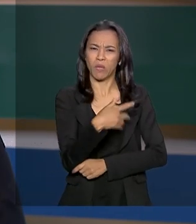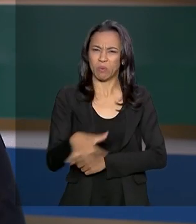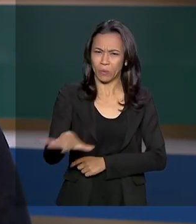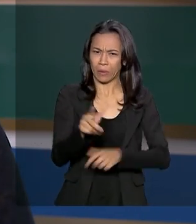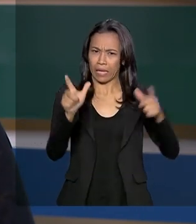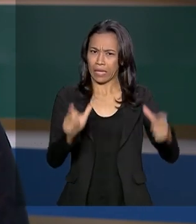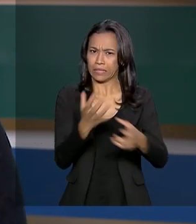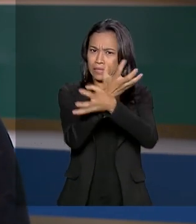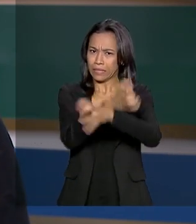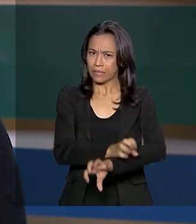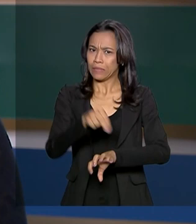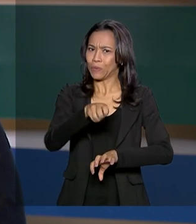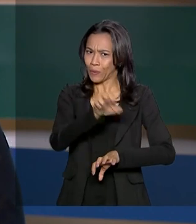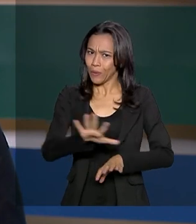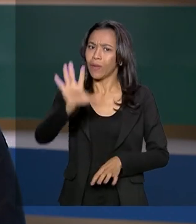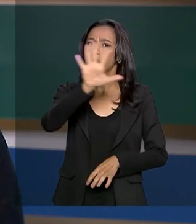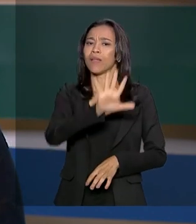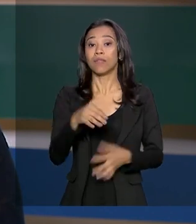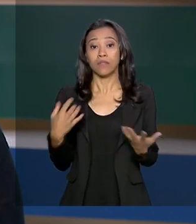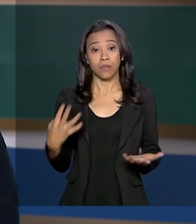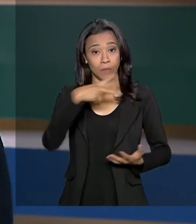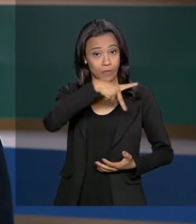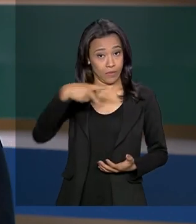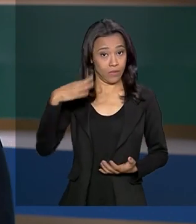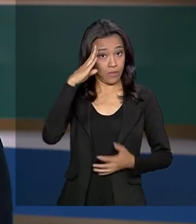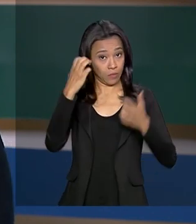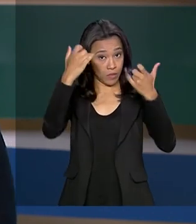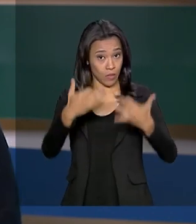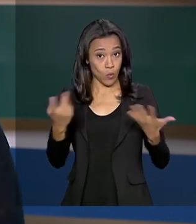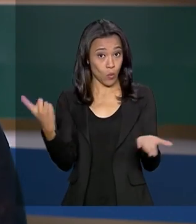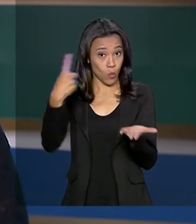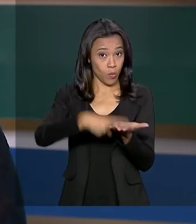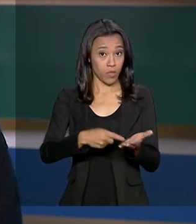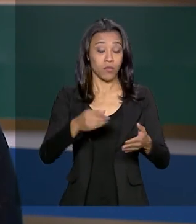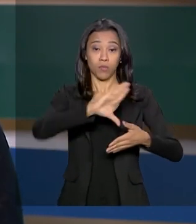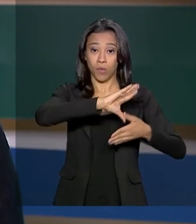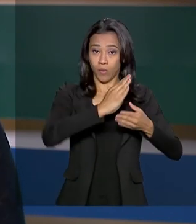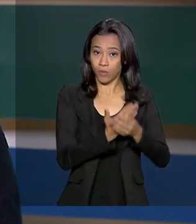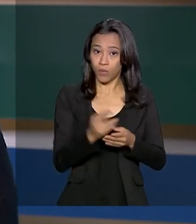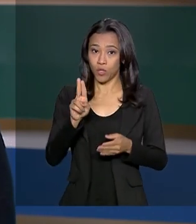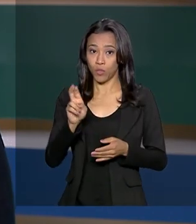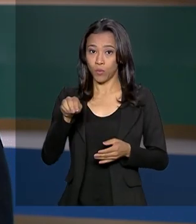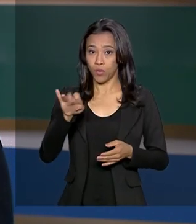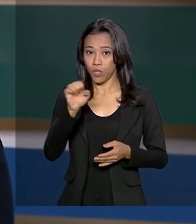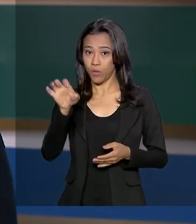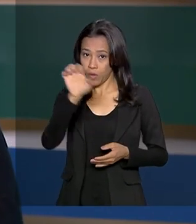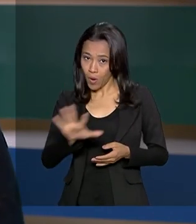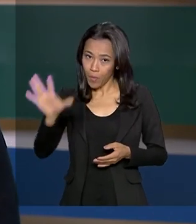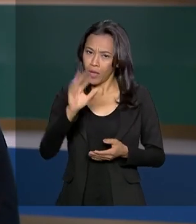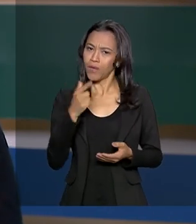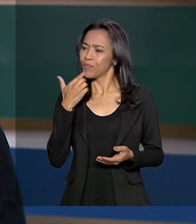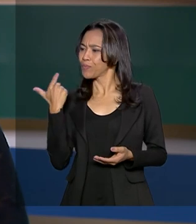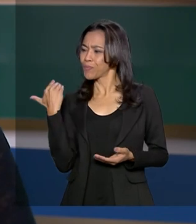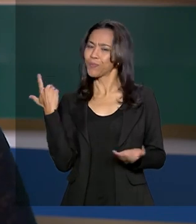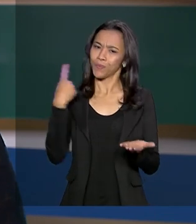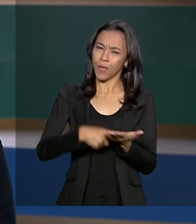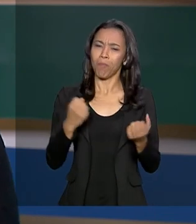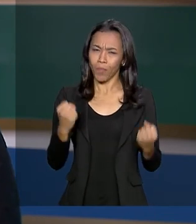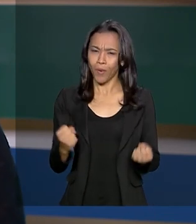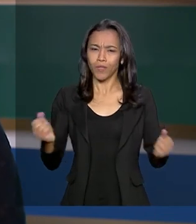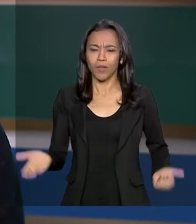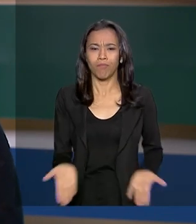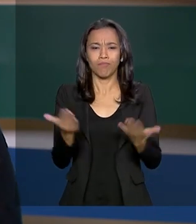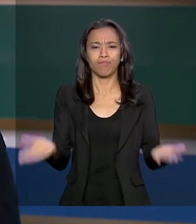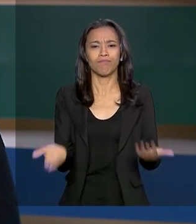semiárido nordestino. O presidente disse que o acordo entre Mercosul e União Europeia, firmado recentemente, também pode ajudar no